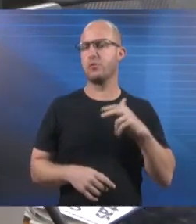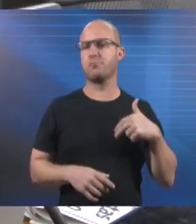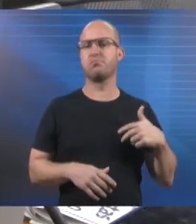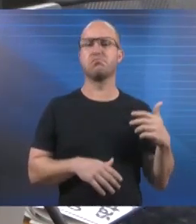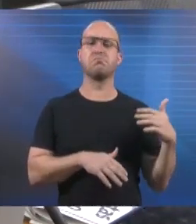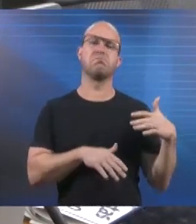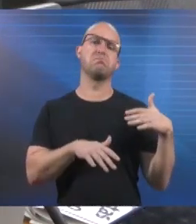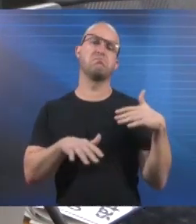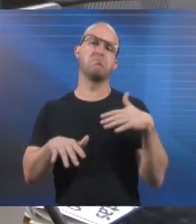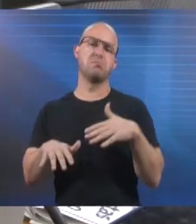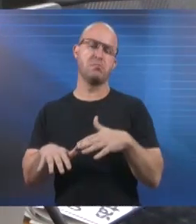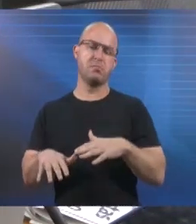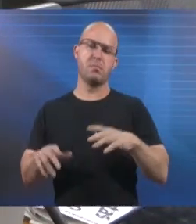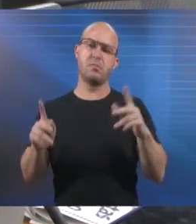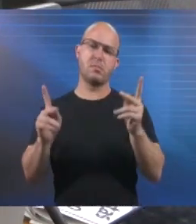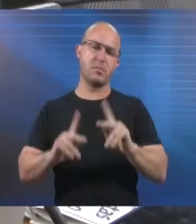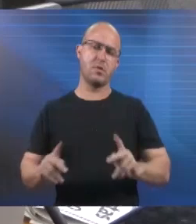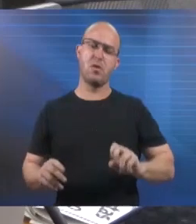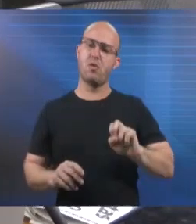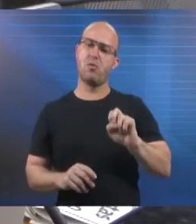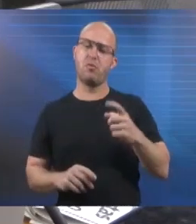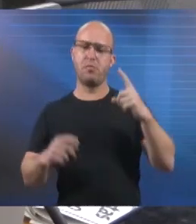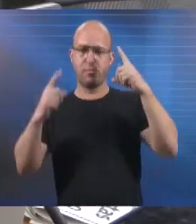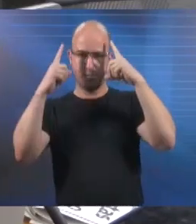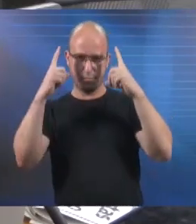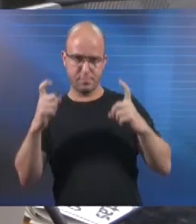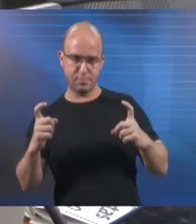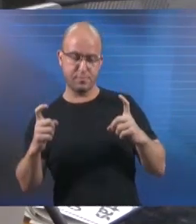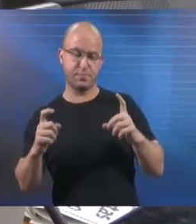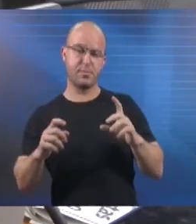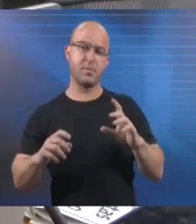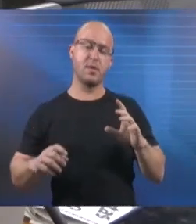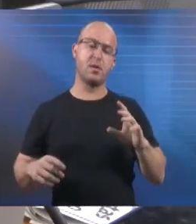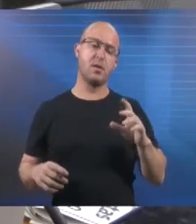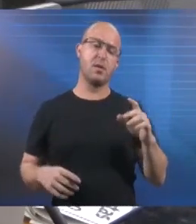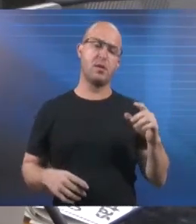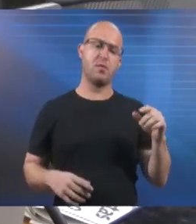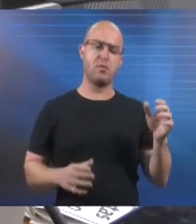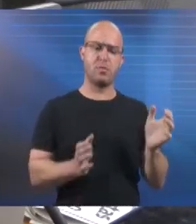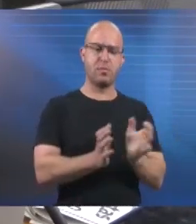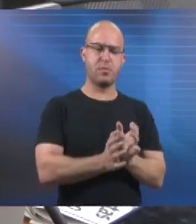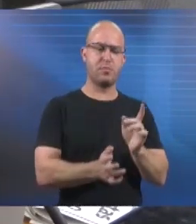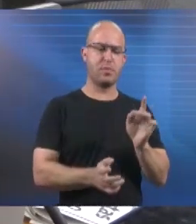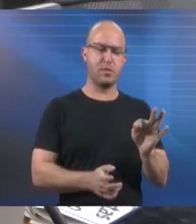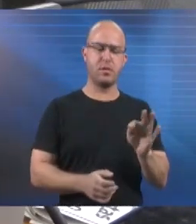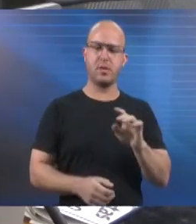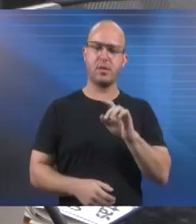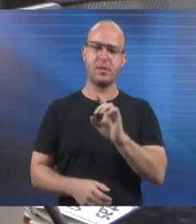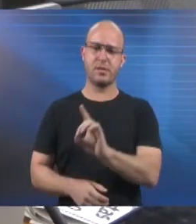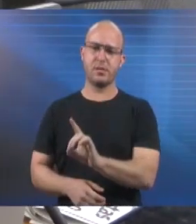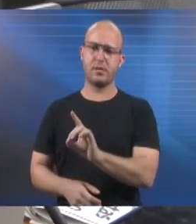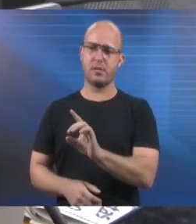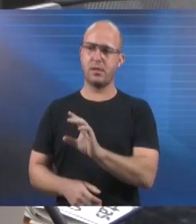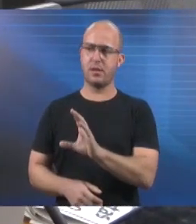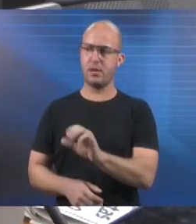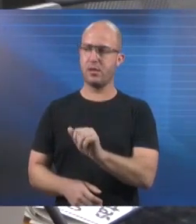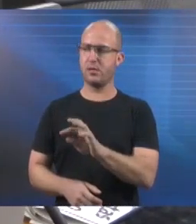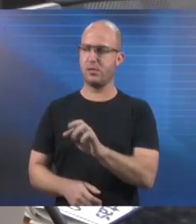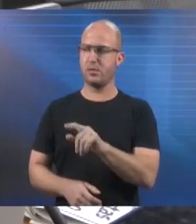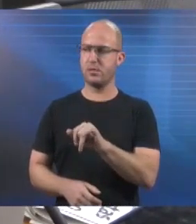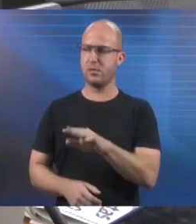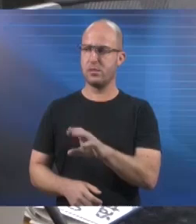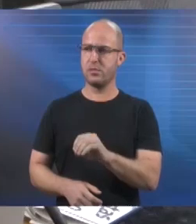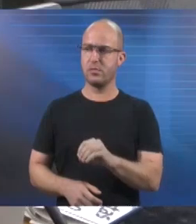manifestação pacífica ou violenta e o pessoal do PT é catedrático nisso certo tem